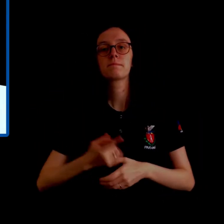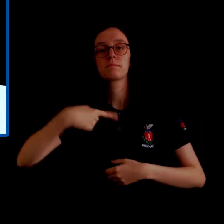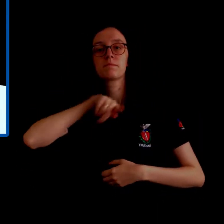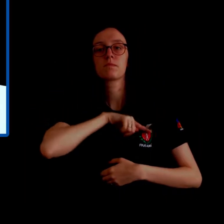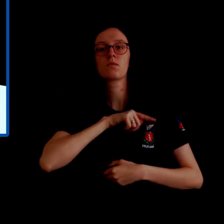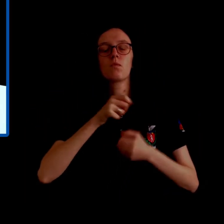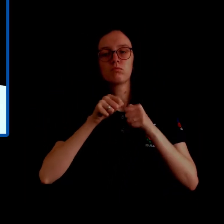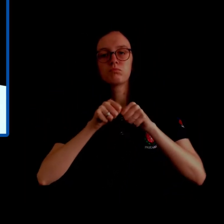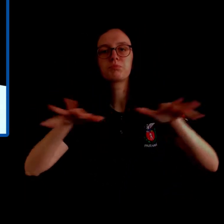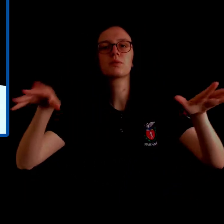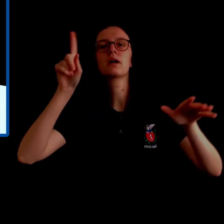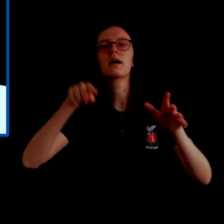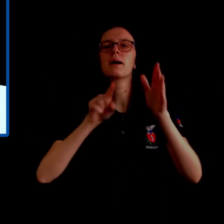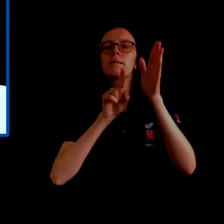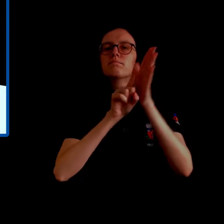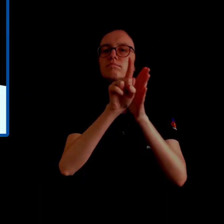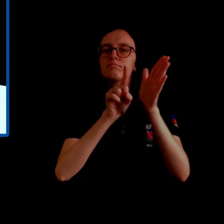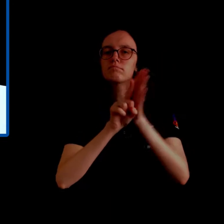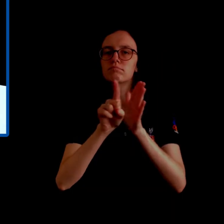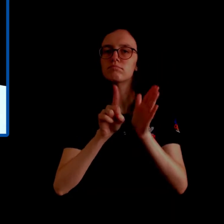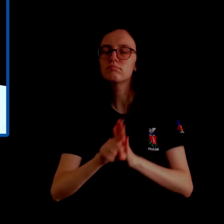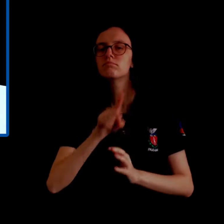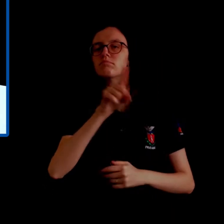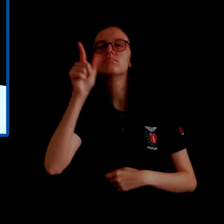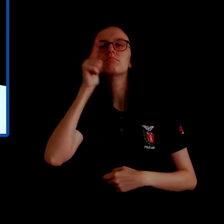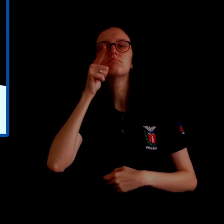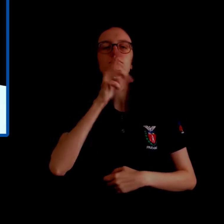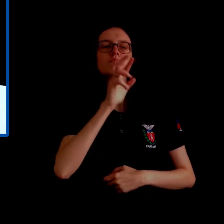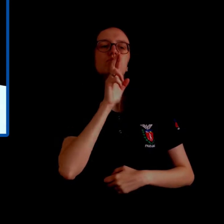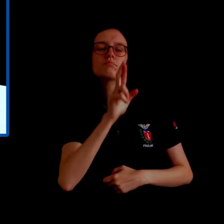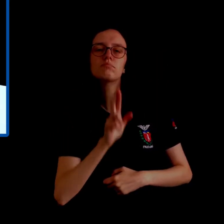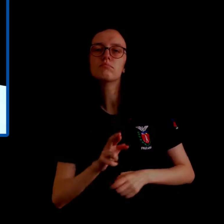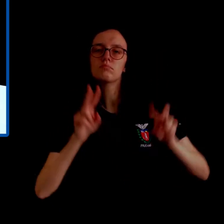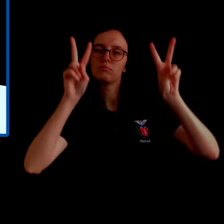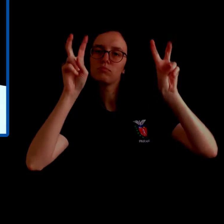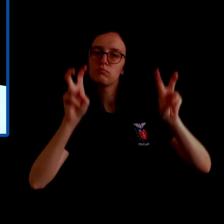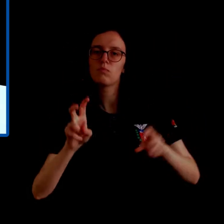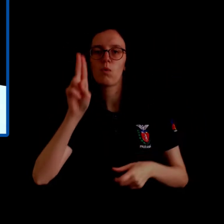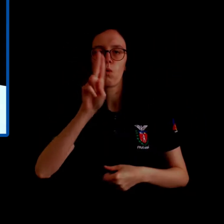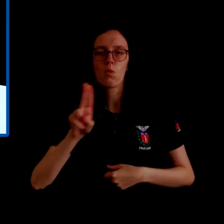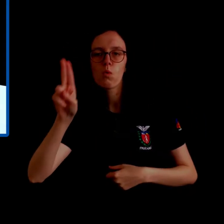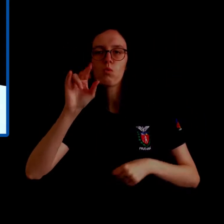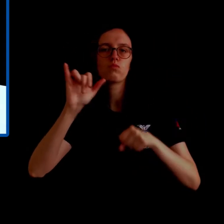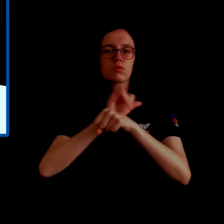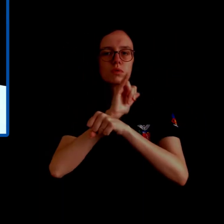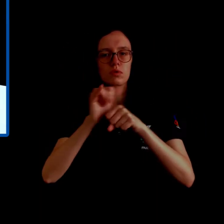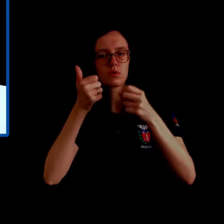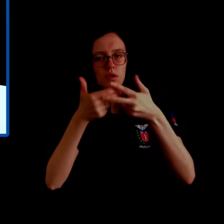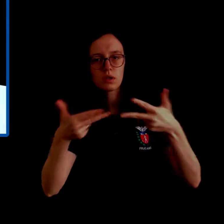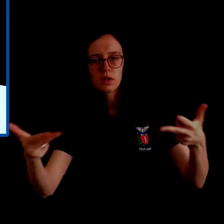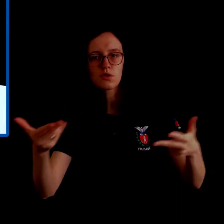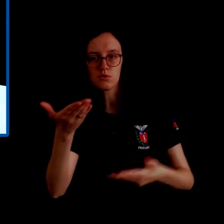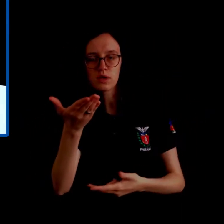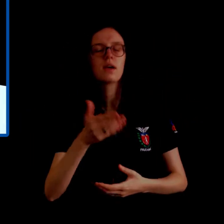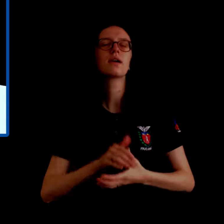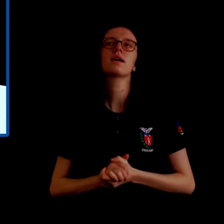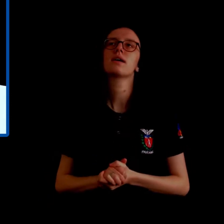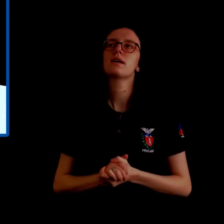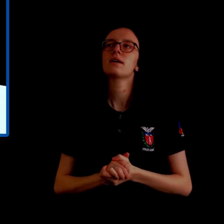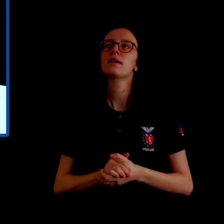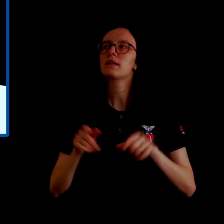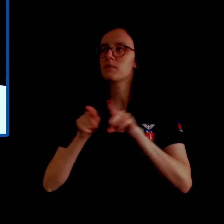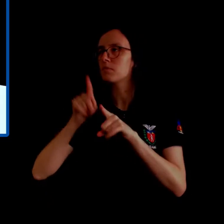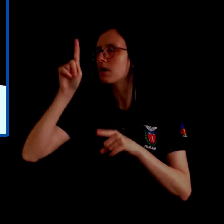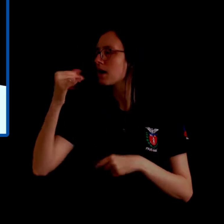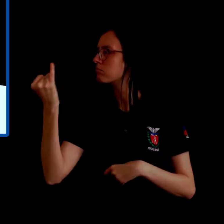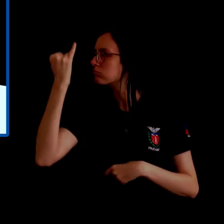um questionário para que vocês respondessem sobre a questão da utilização das ferramentas, né, Tiago? E isso foi bem